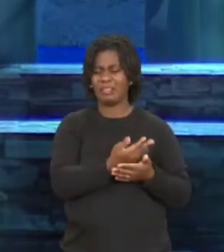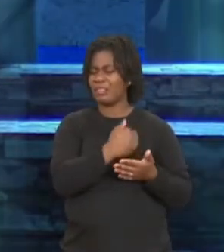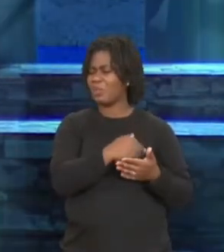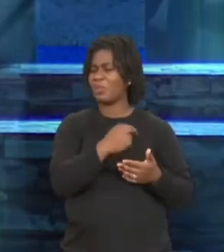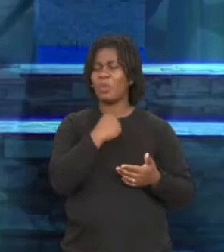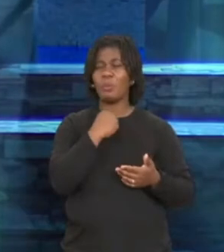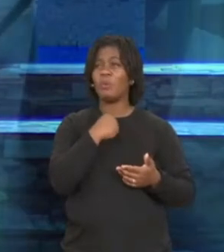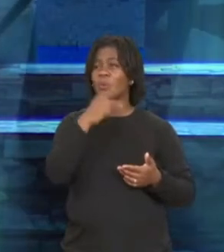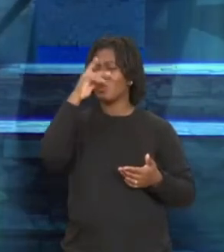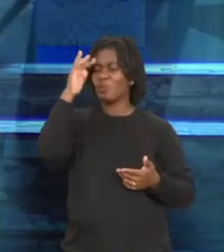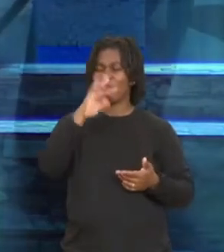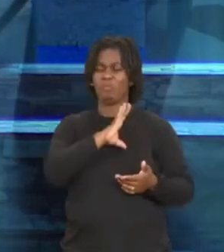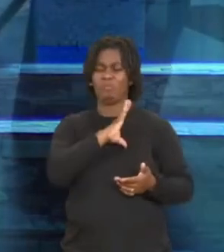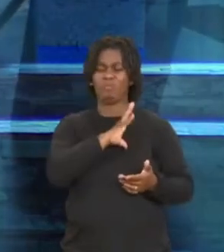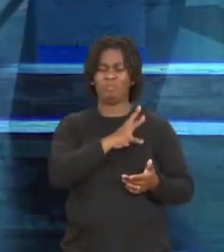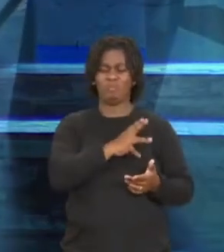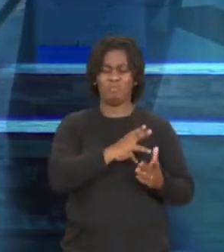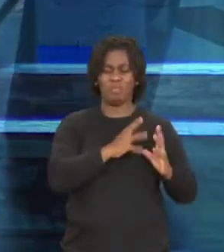Me levanta.